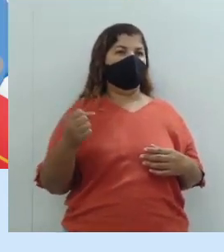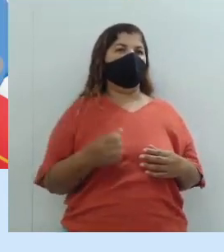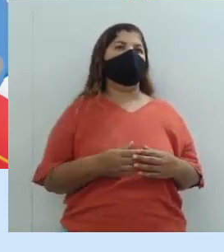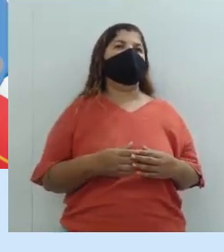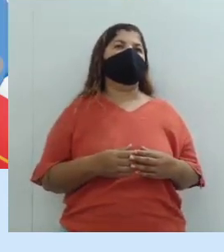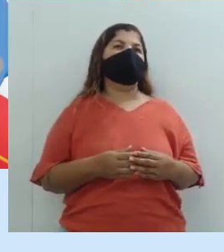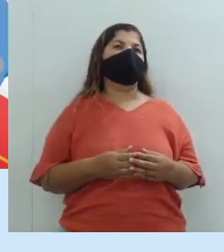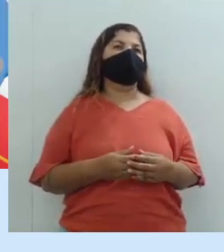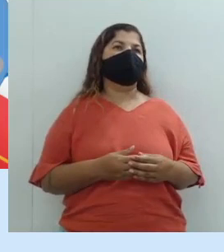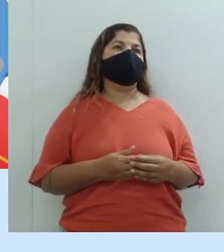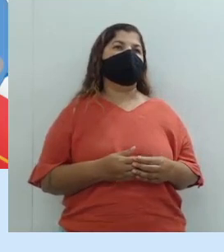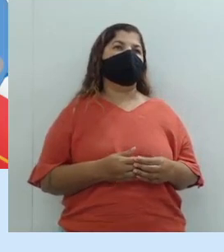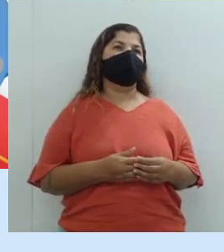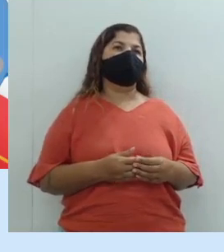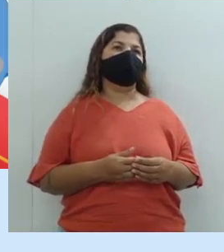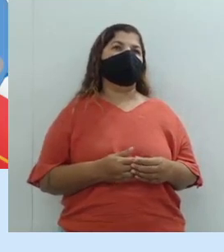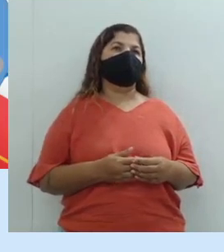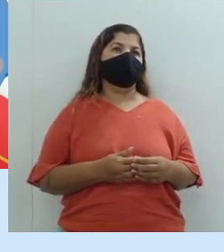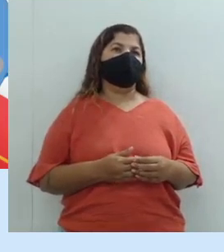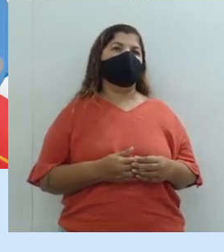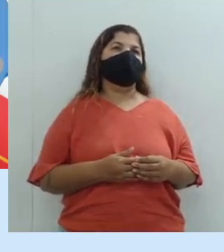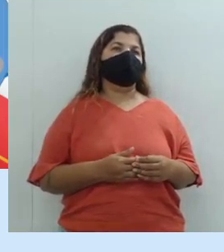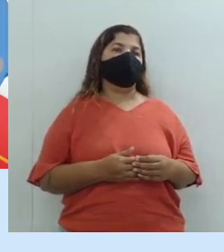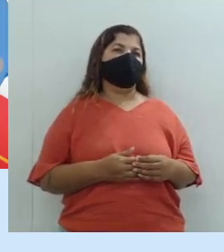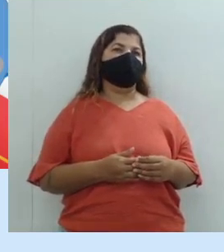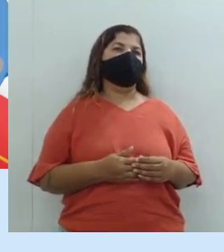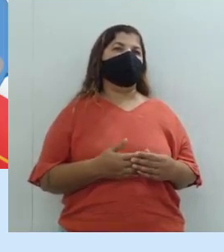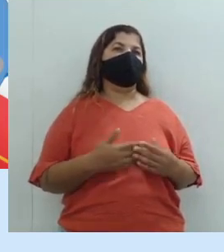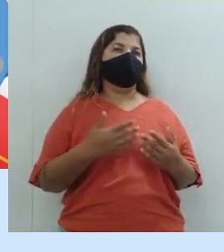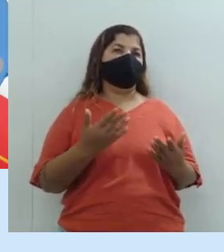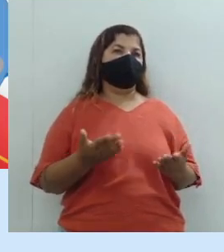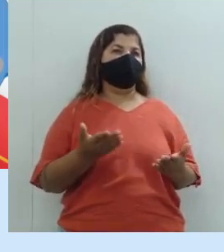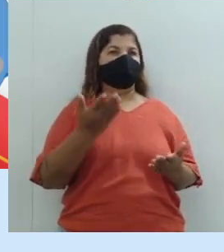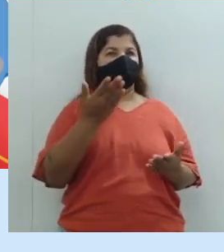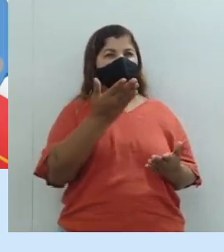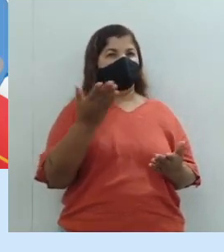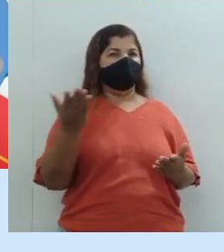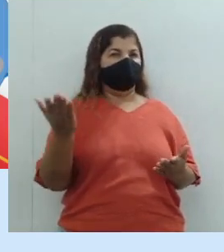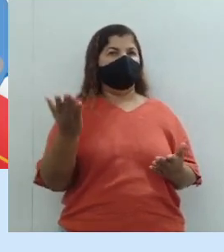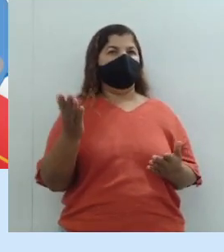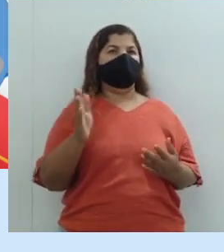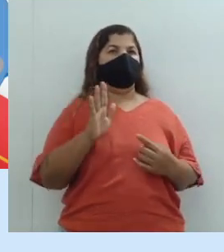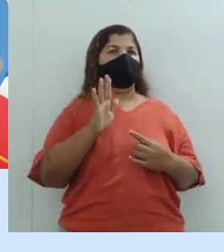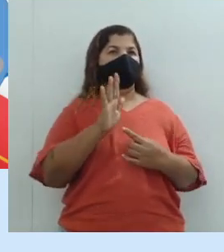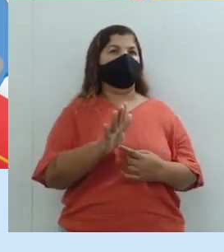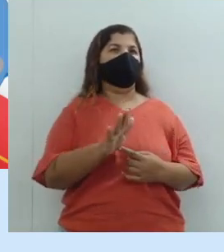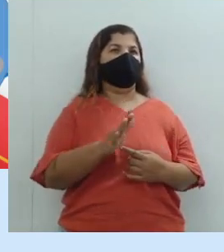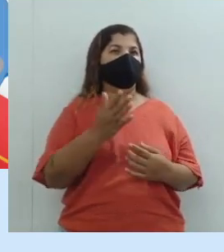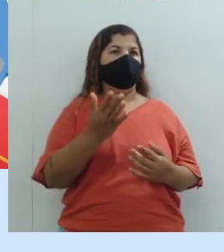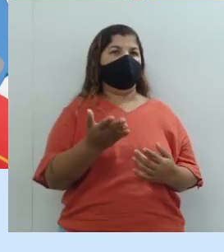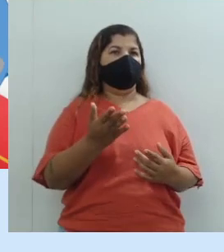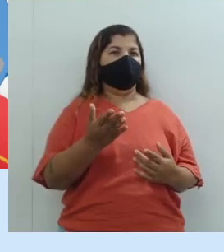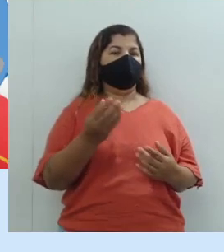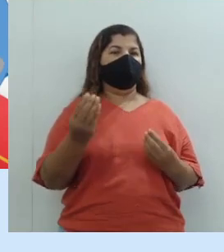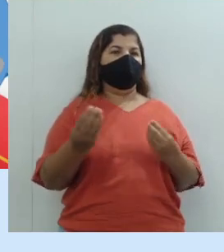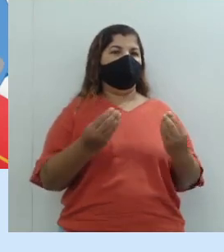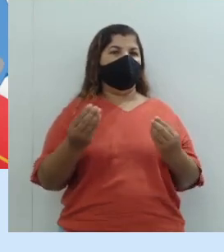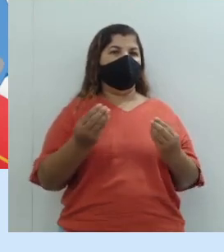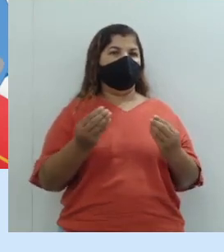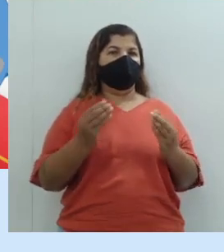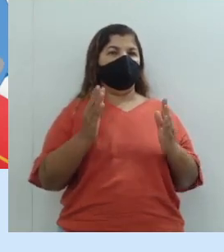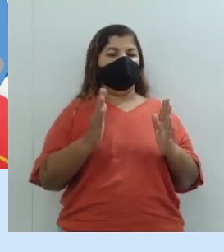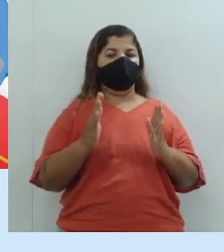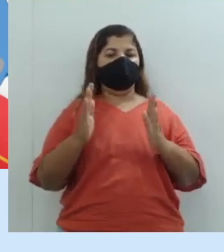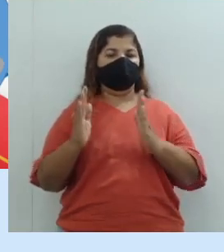Tranquilo, pessoal? Aí, complementando a letra B, né, a gente tem que determinar os pares de forças atuantes em cada um dos caixotes